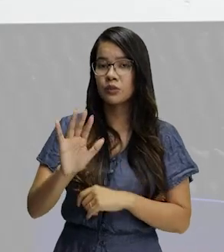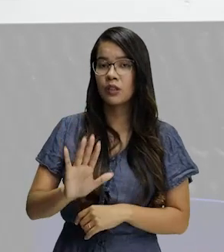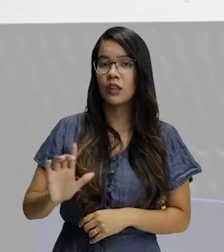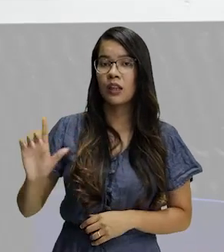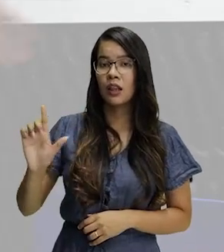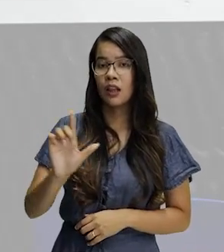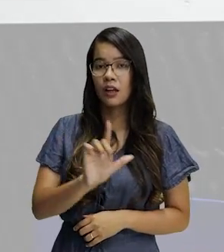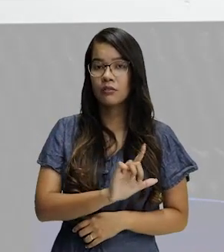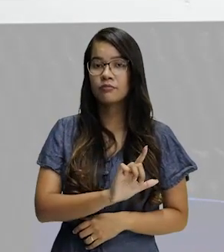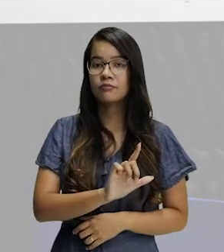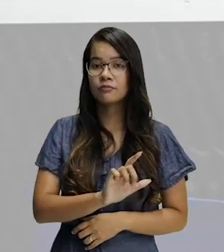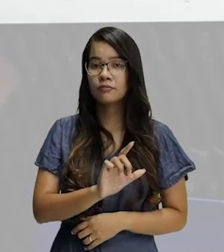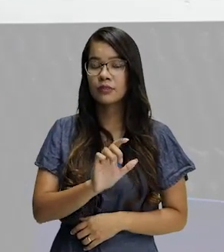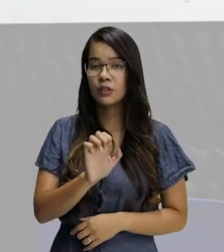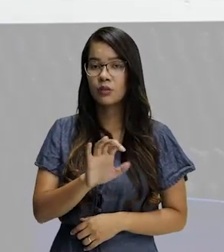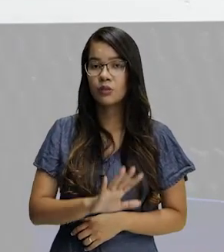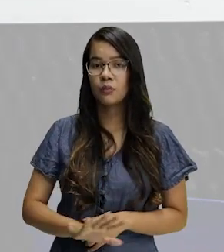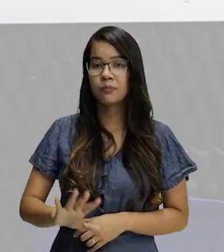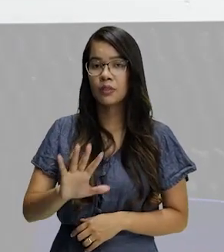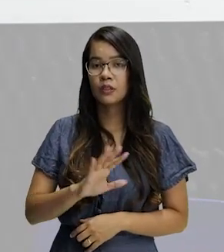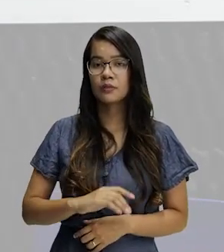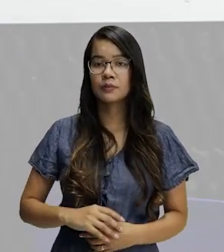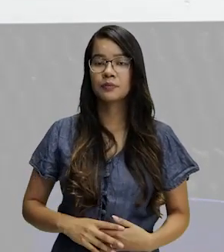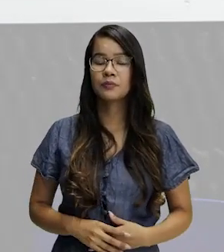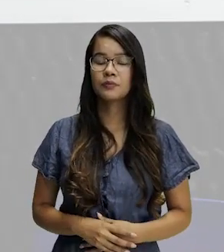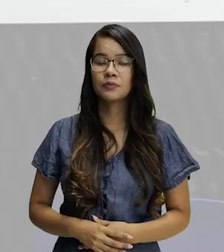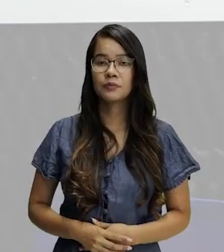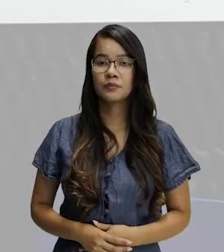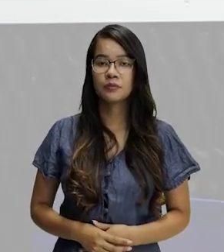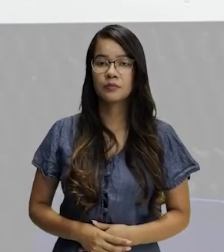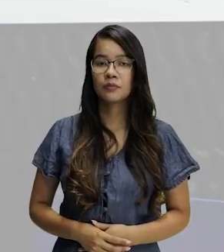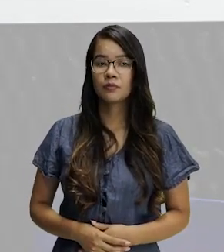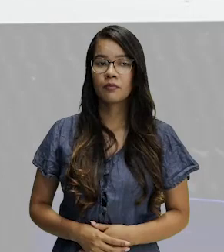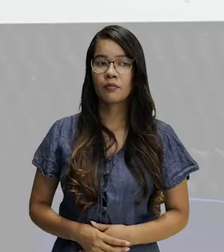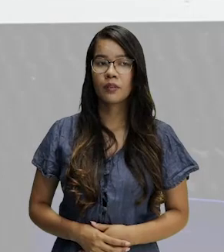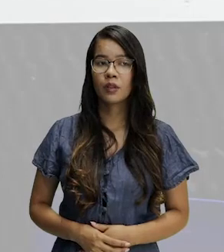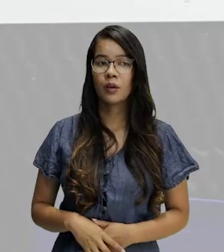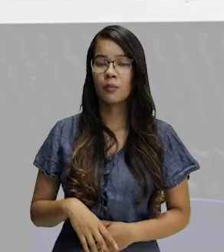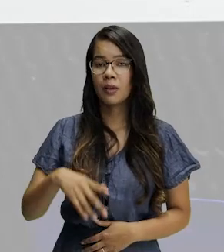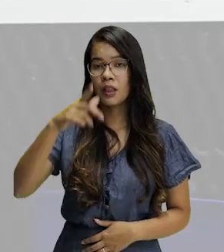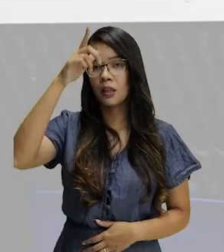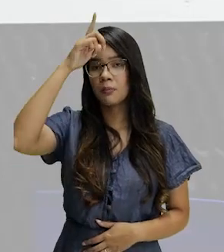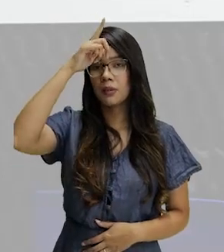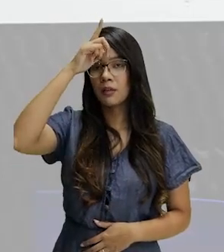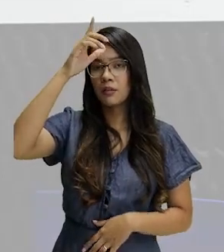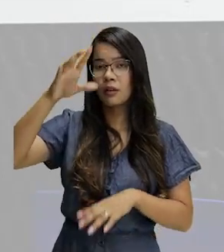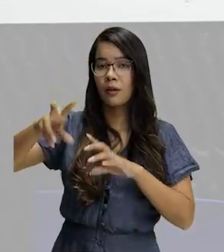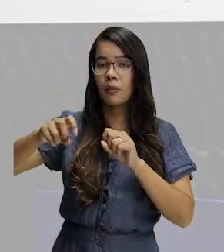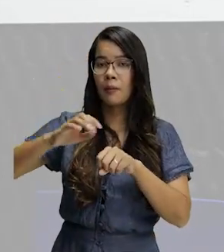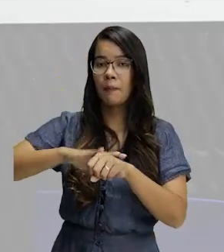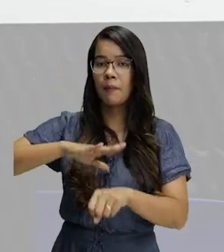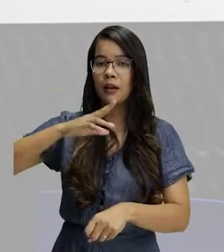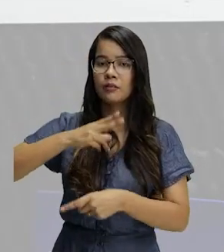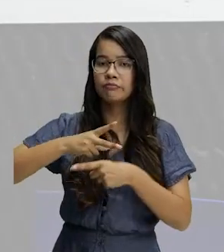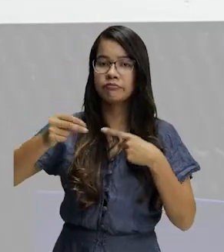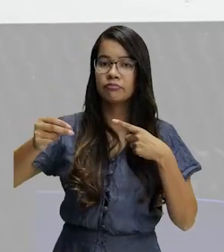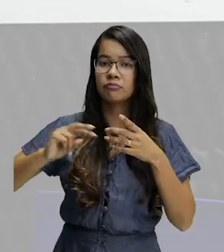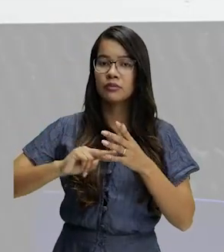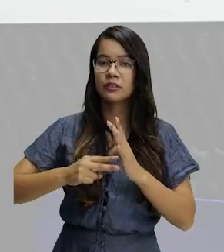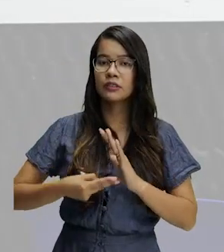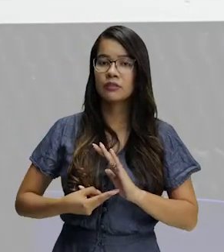Alemanha avançando da ocupação do parte do leste europeu. Uma Alemanha adquirindo cada vez mais vitórias